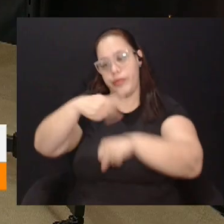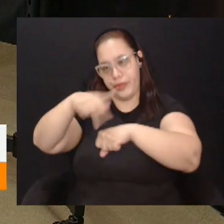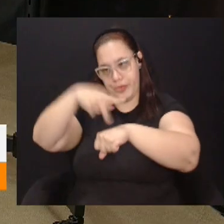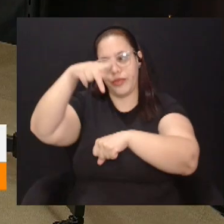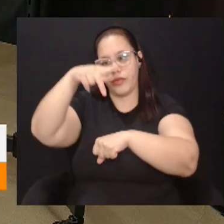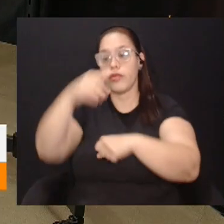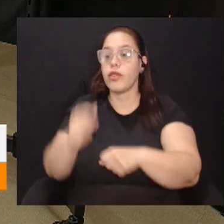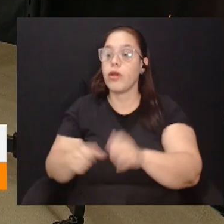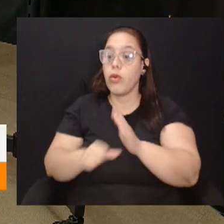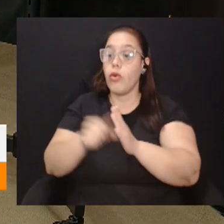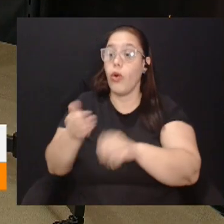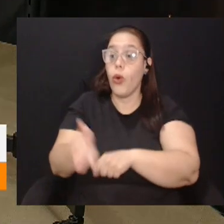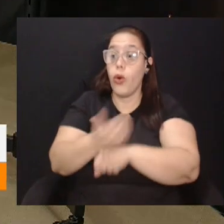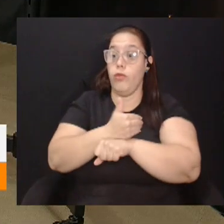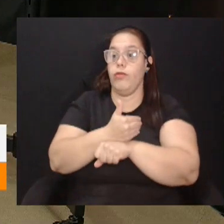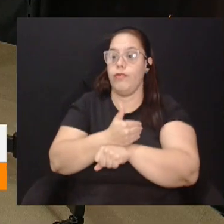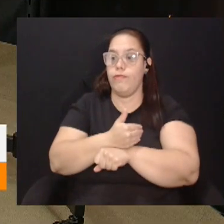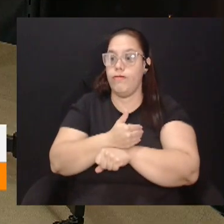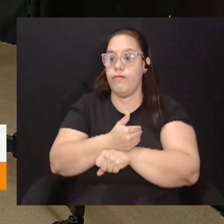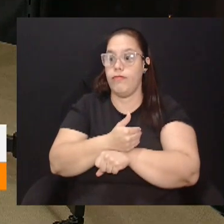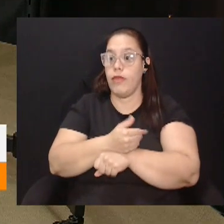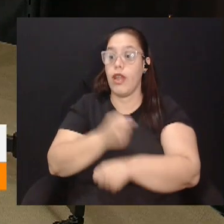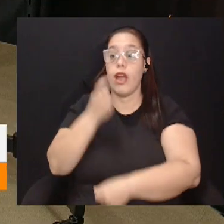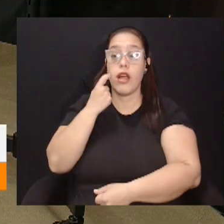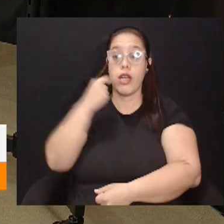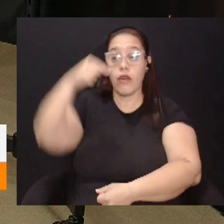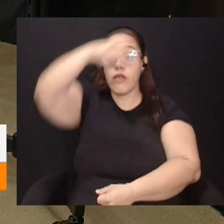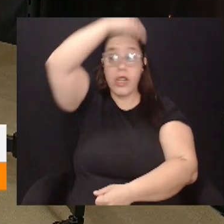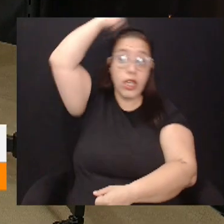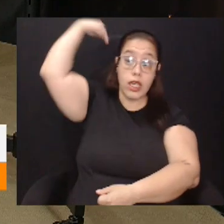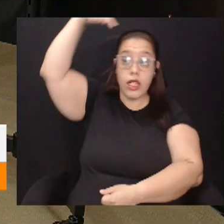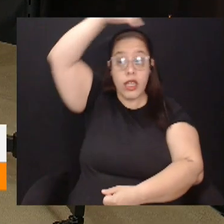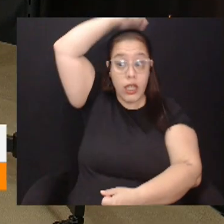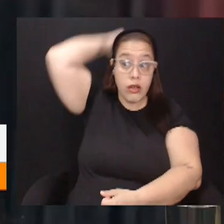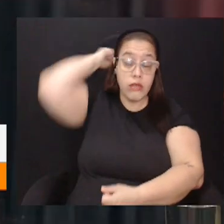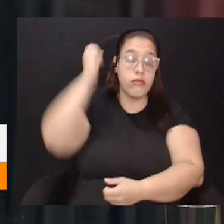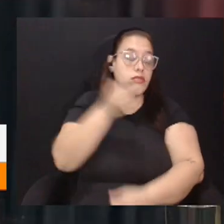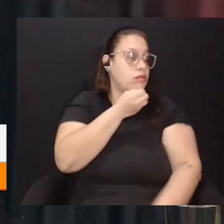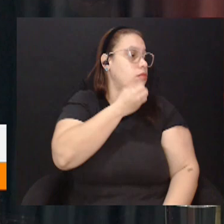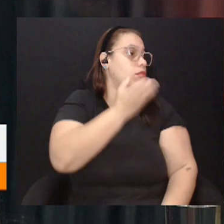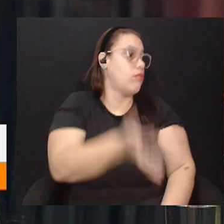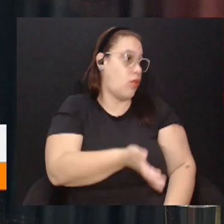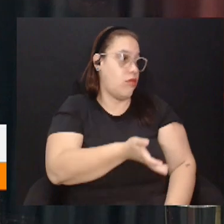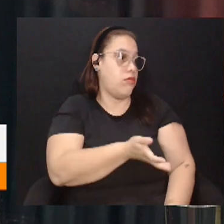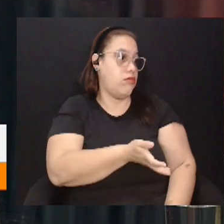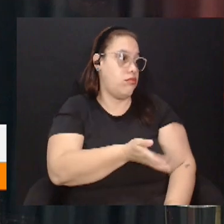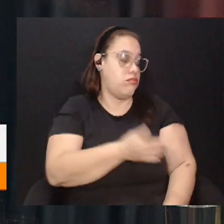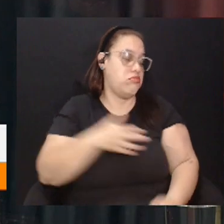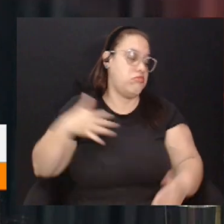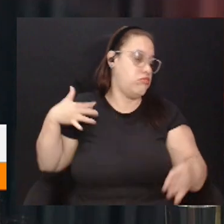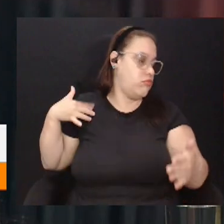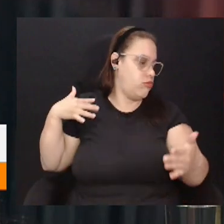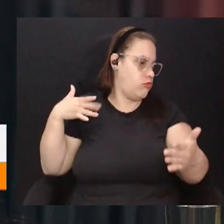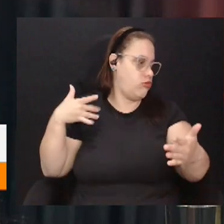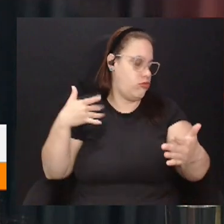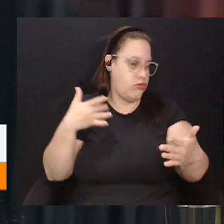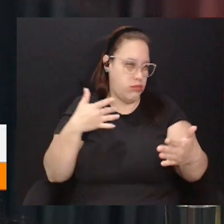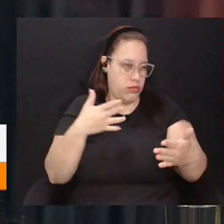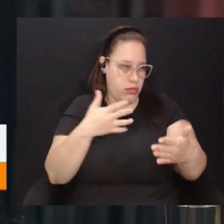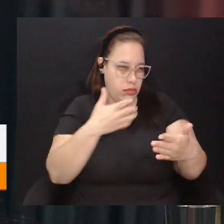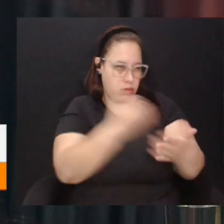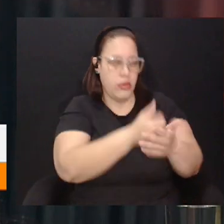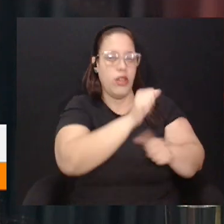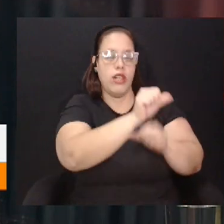antecede a Páscoa, né, a Sexta-feira Santa? Bom, as coisas vão, ao longo do tempo, né, passando por transformações,